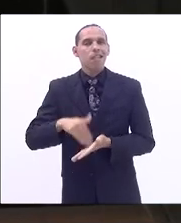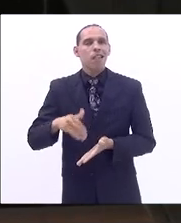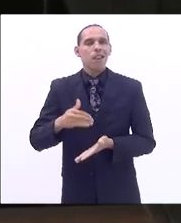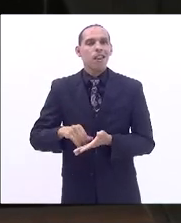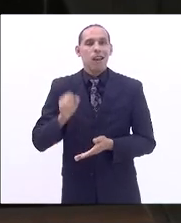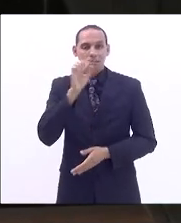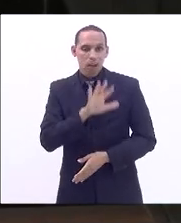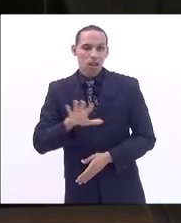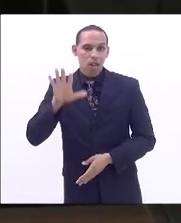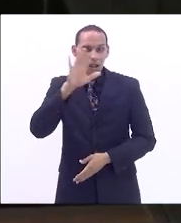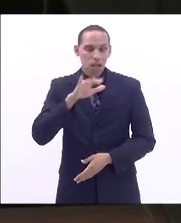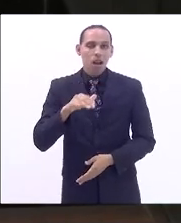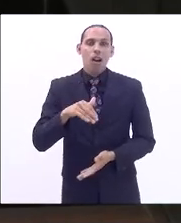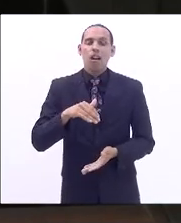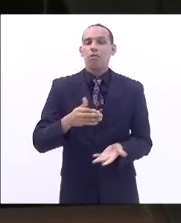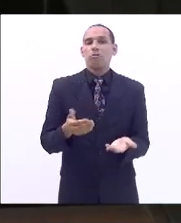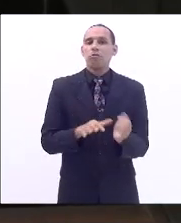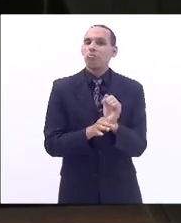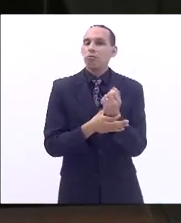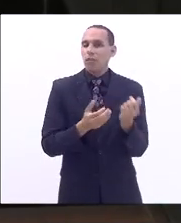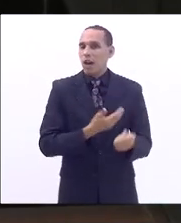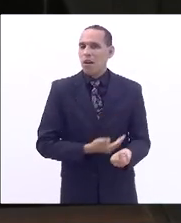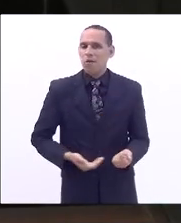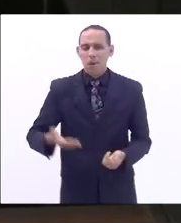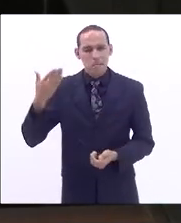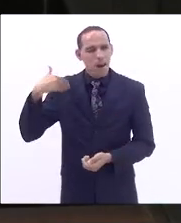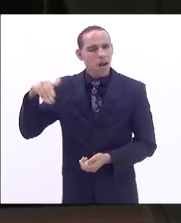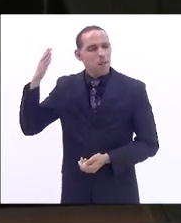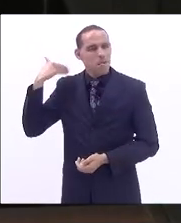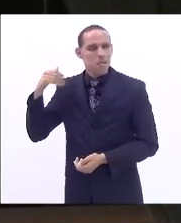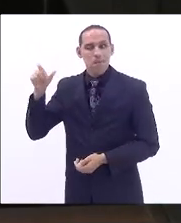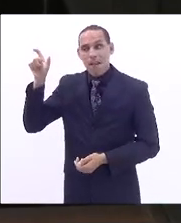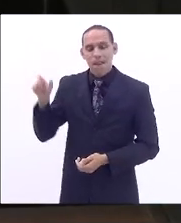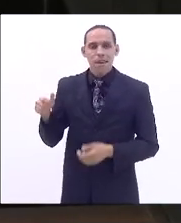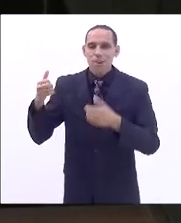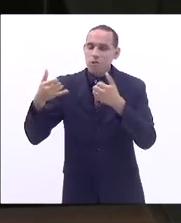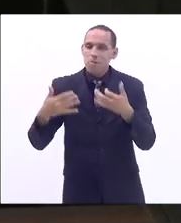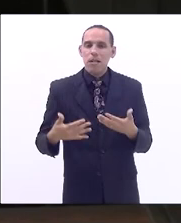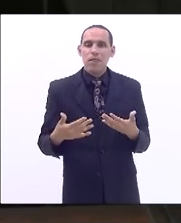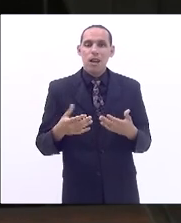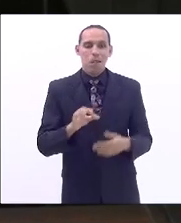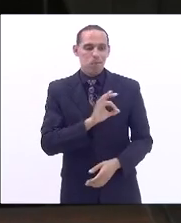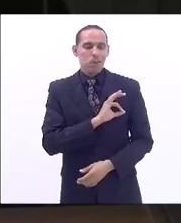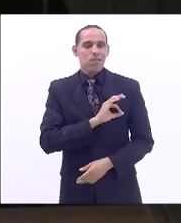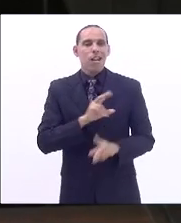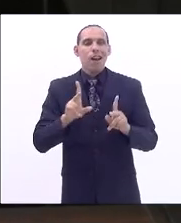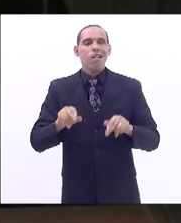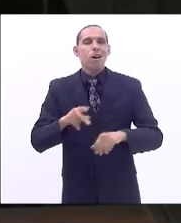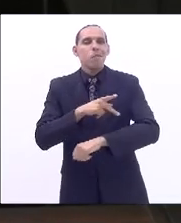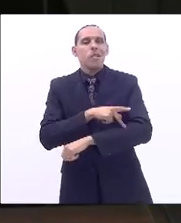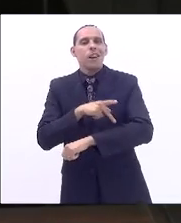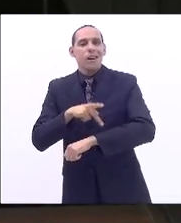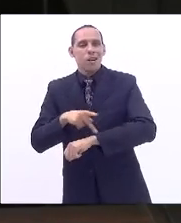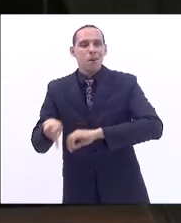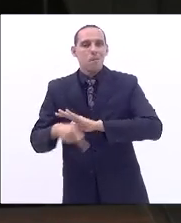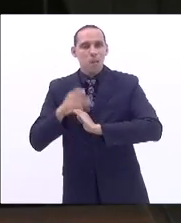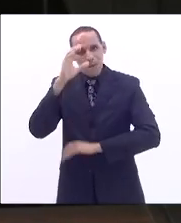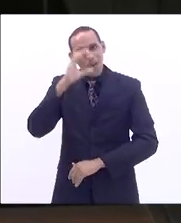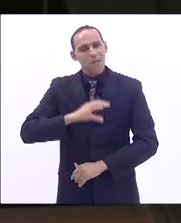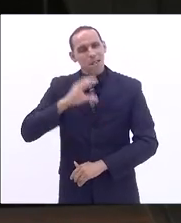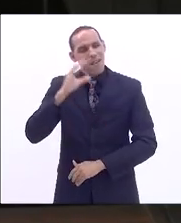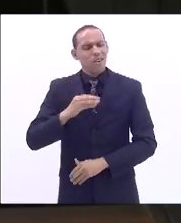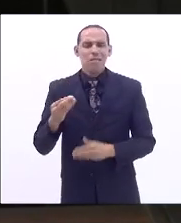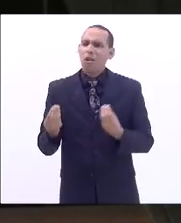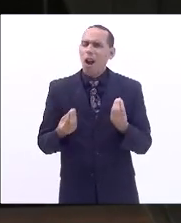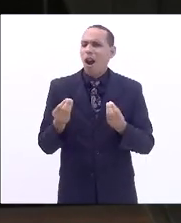de segurança pública em que ele dizia que o policial é o pedagogo da Cidadania o que que